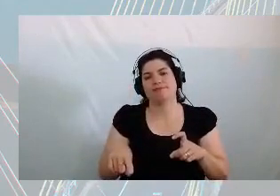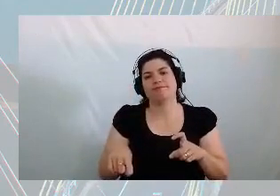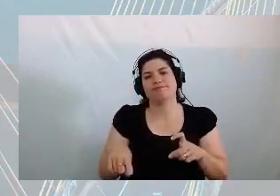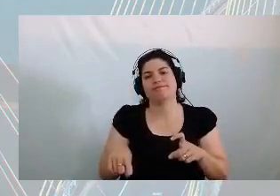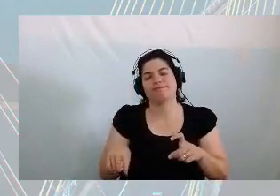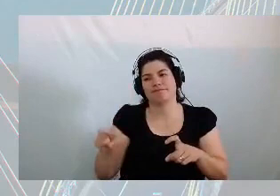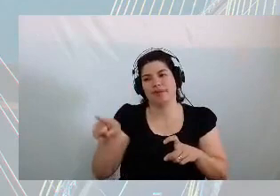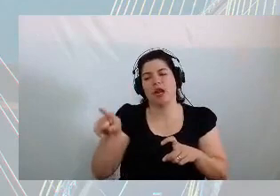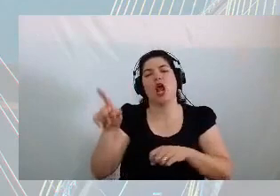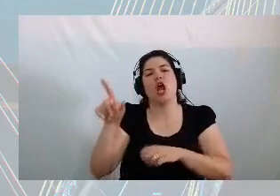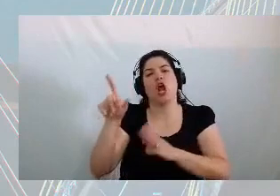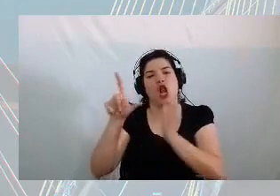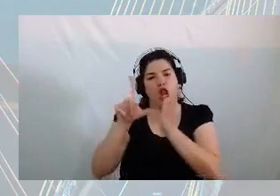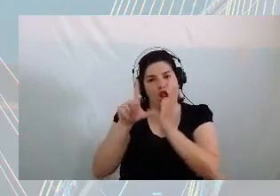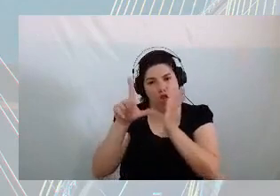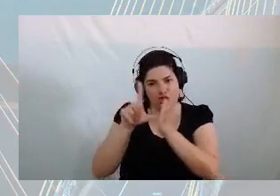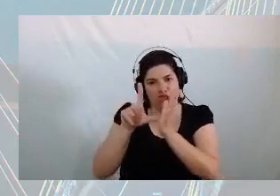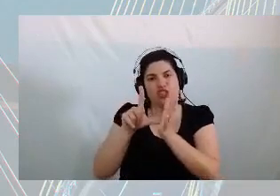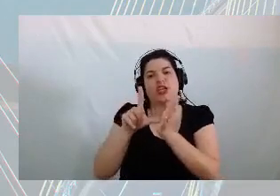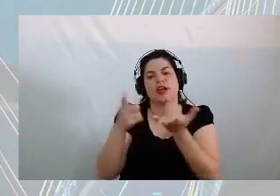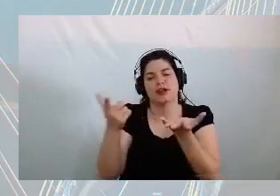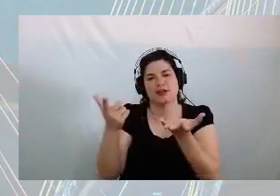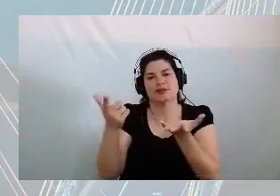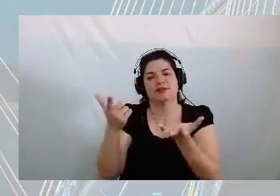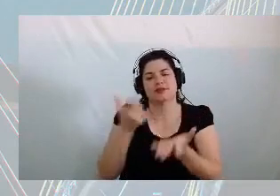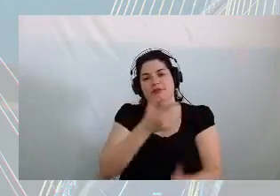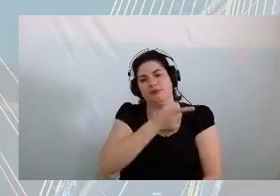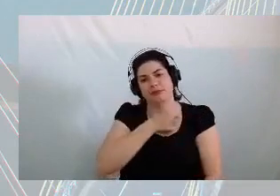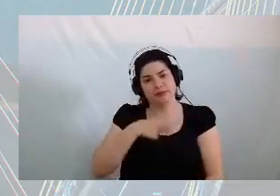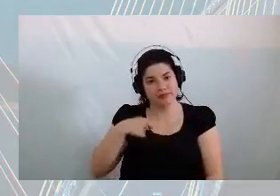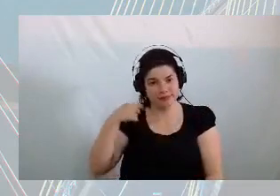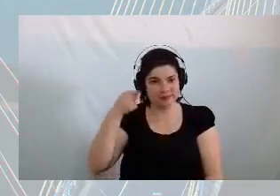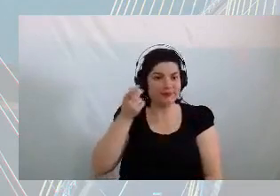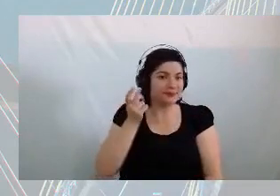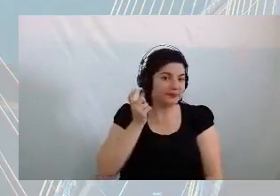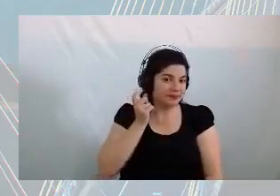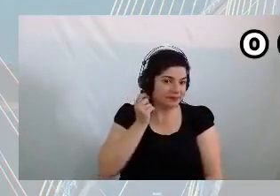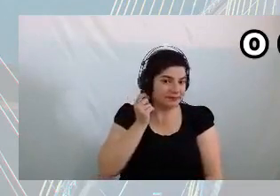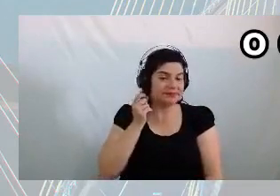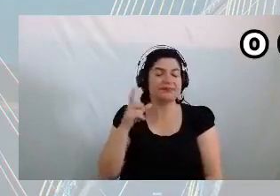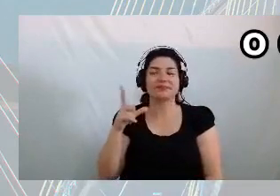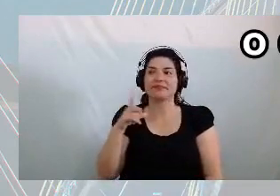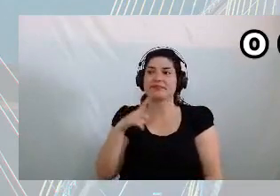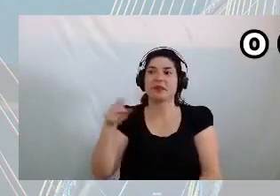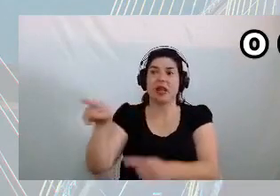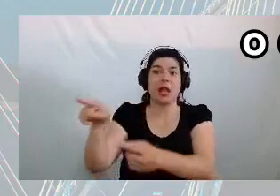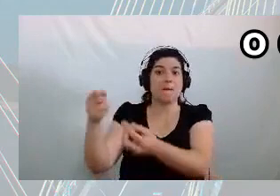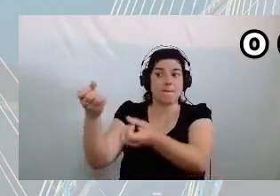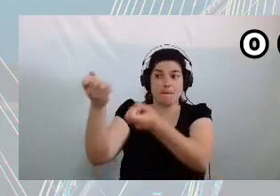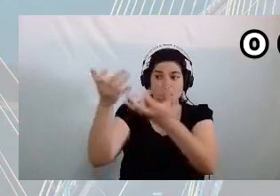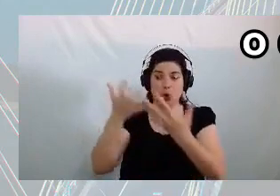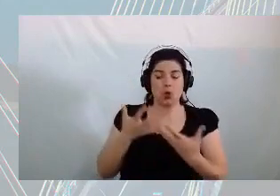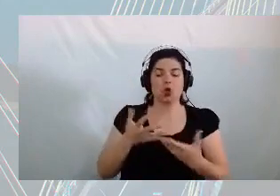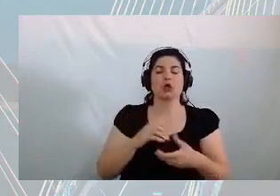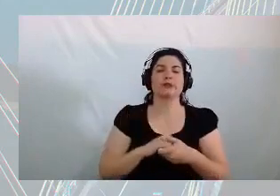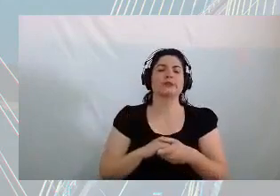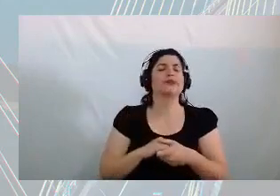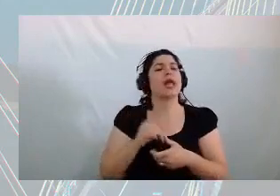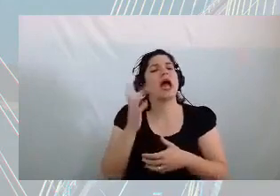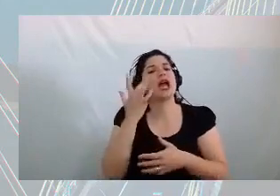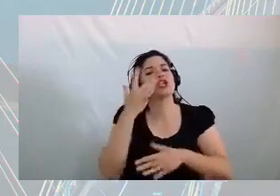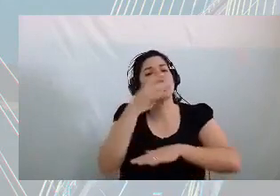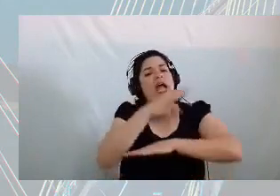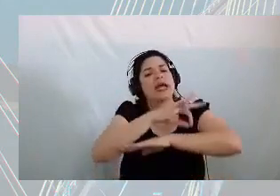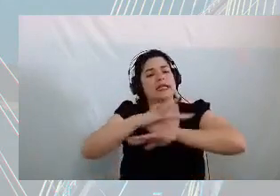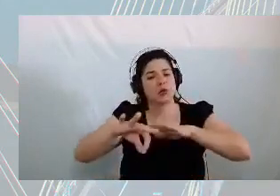varejista, né, uma rede de joalheria, estava trazendo para a gente e apresentou, olha, o que vocês acham dessa arquitetura de dados para a gente?